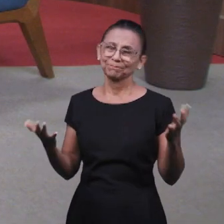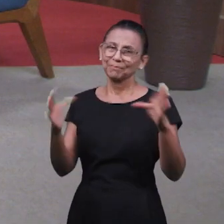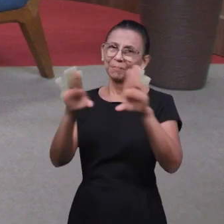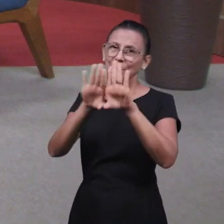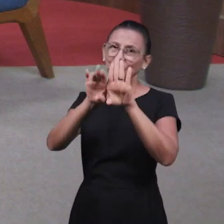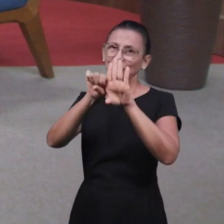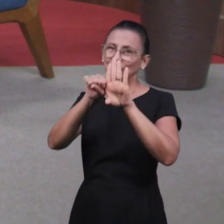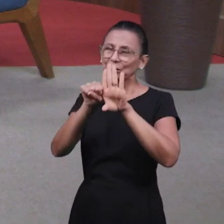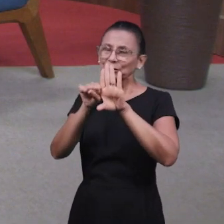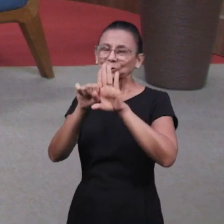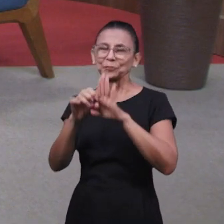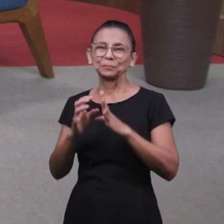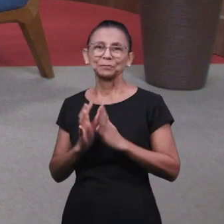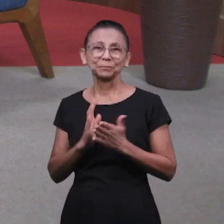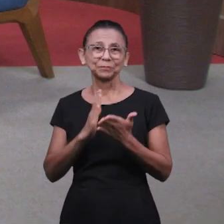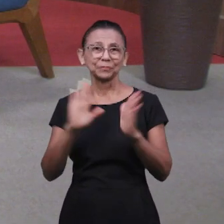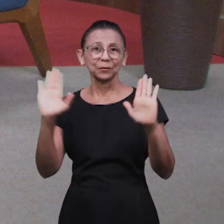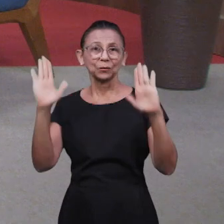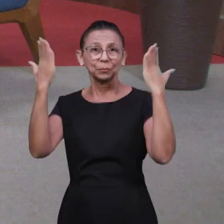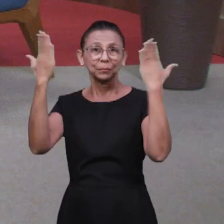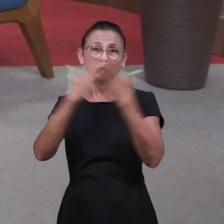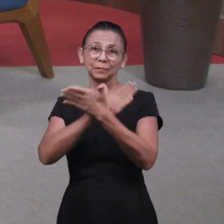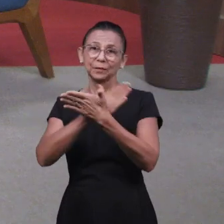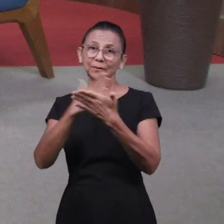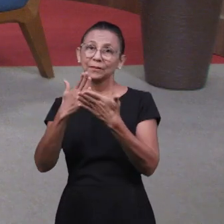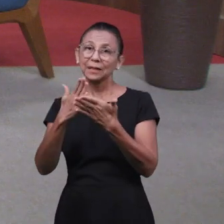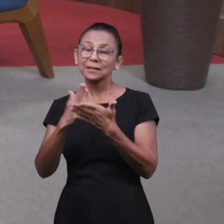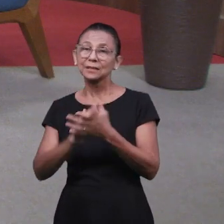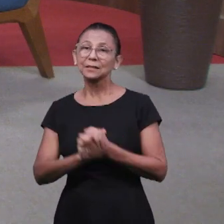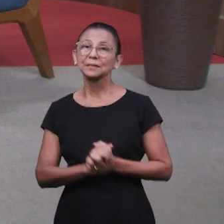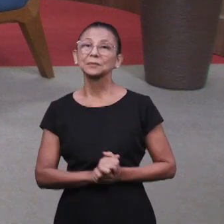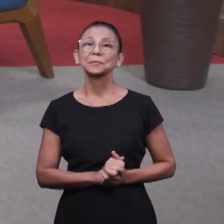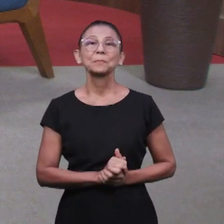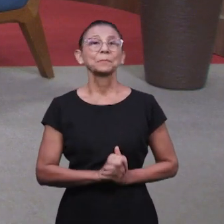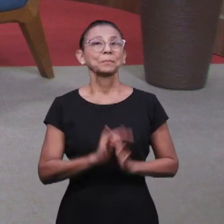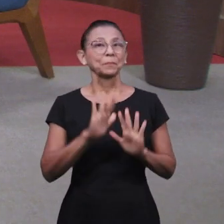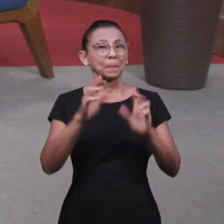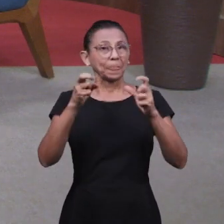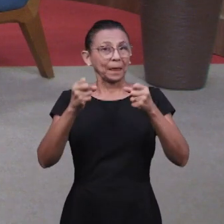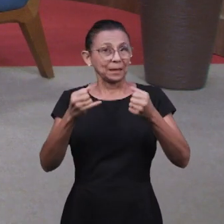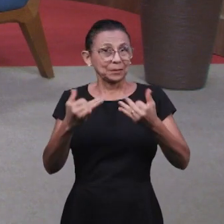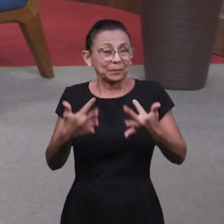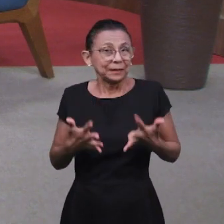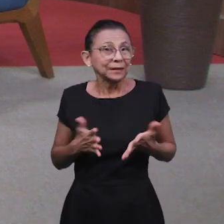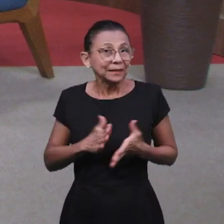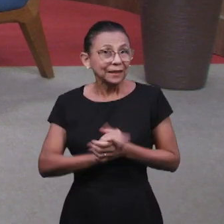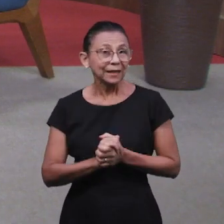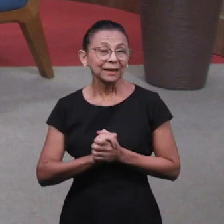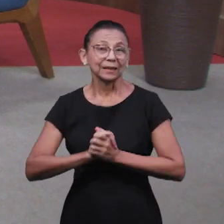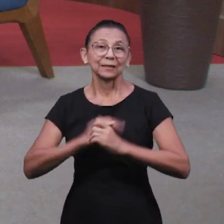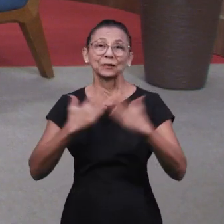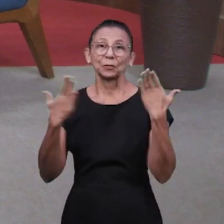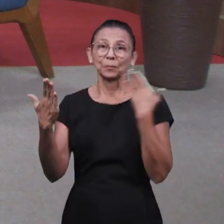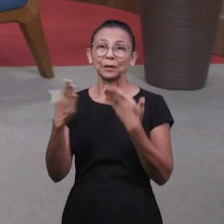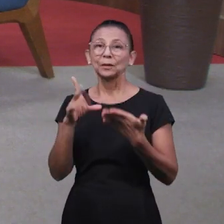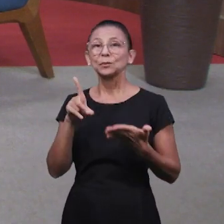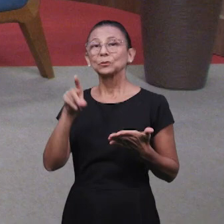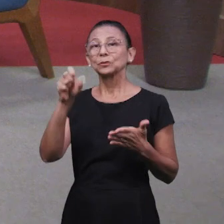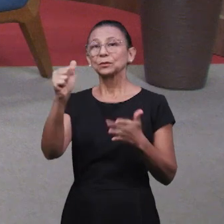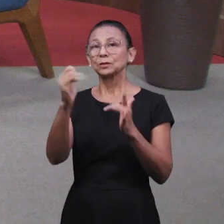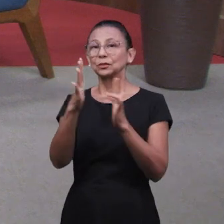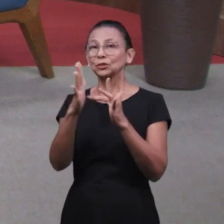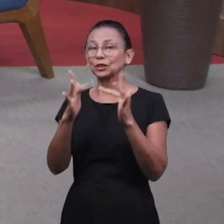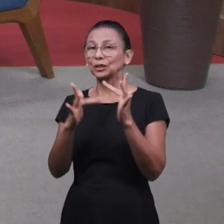fechou e a festa começou. E isso tudo é profético, porque quando Jesus vier